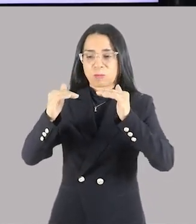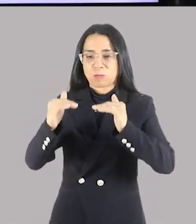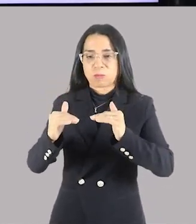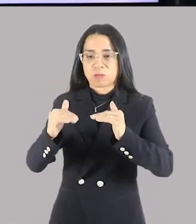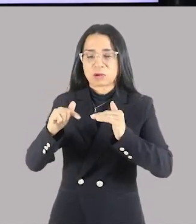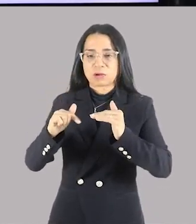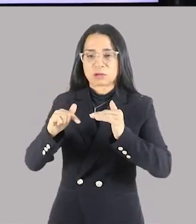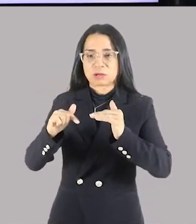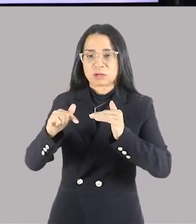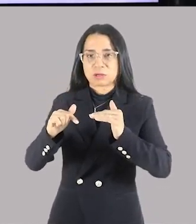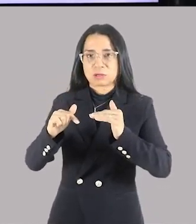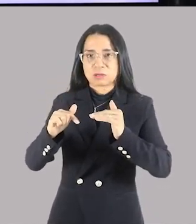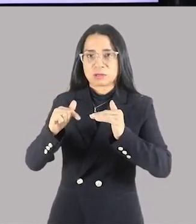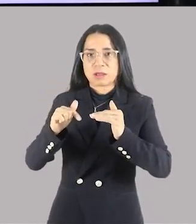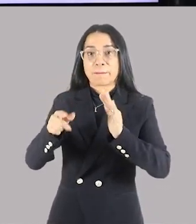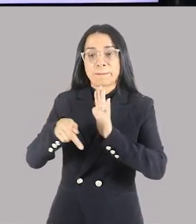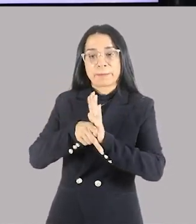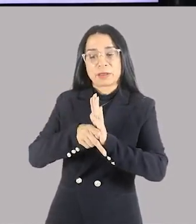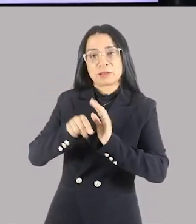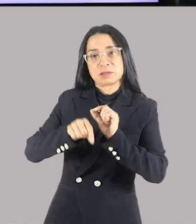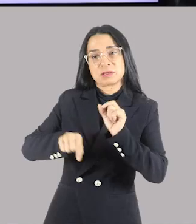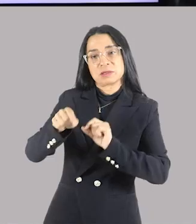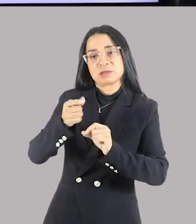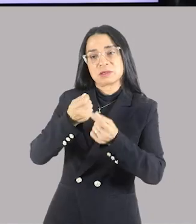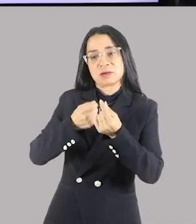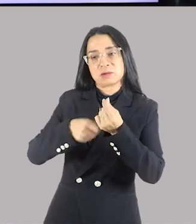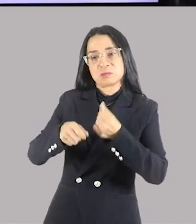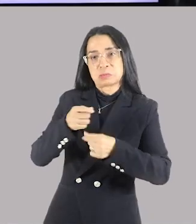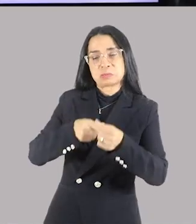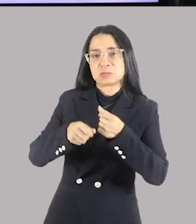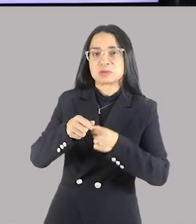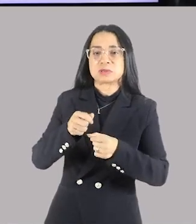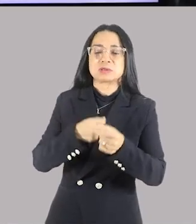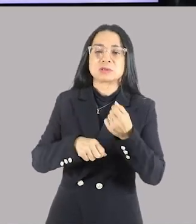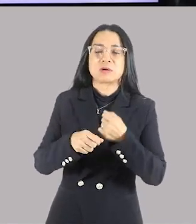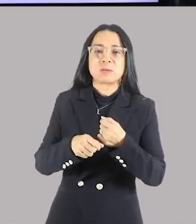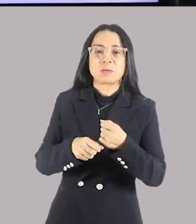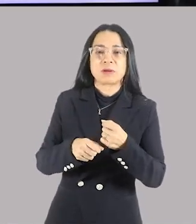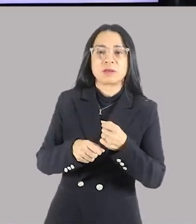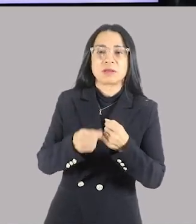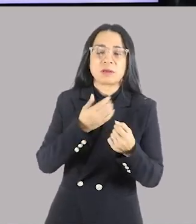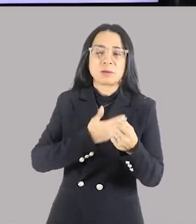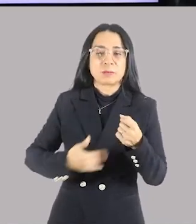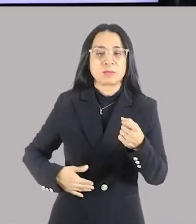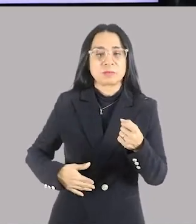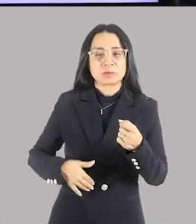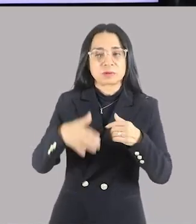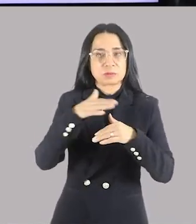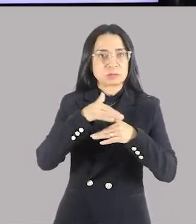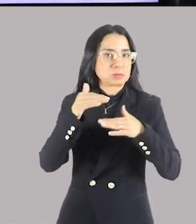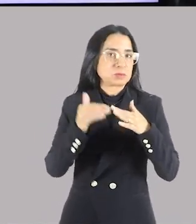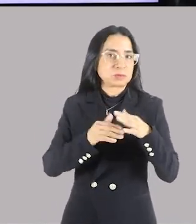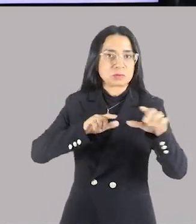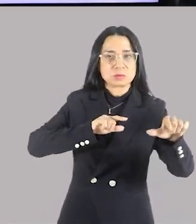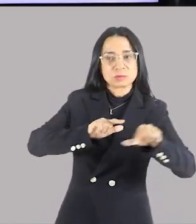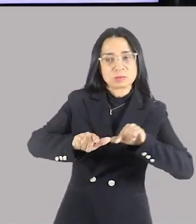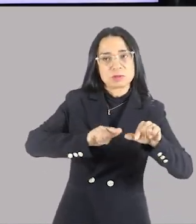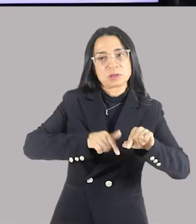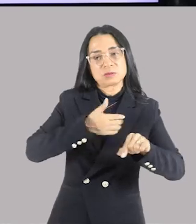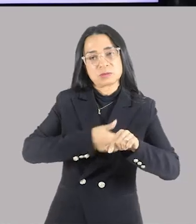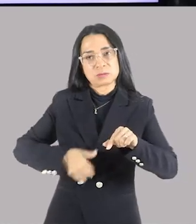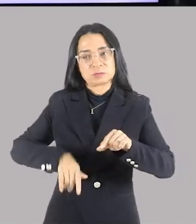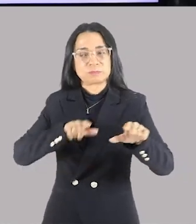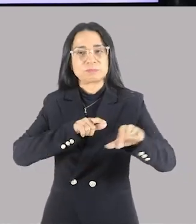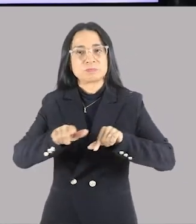organização da administração pública quanto à posição estatal, certo? Obviamente que todos os agentes públicos que trabalham em qualquer um